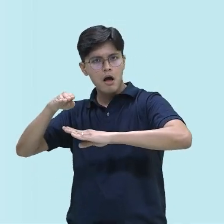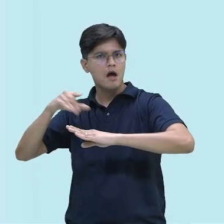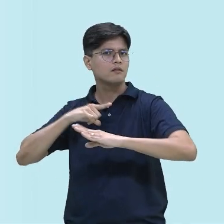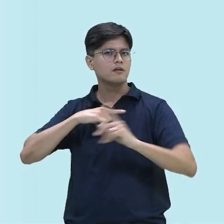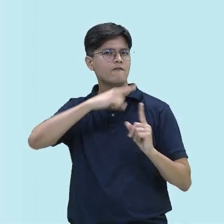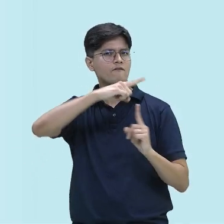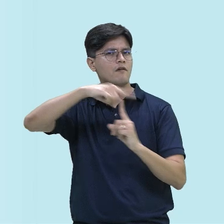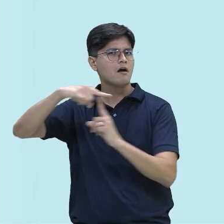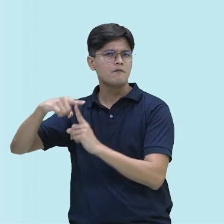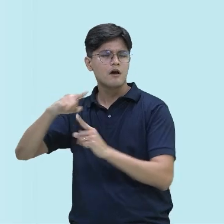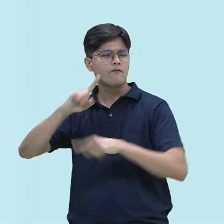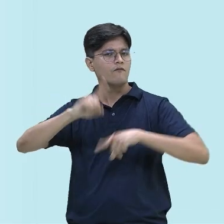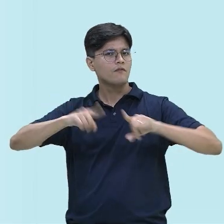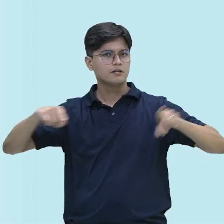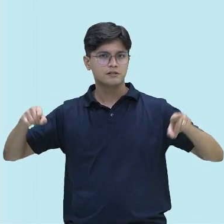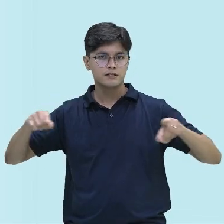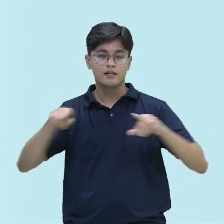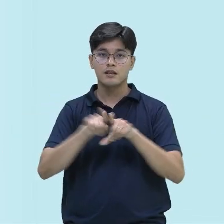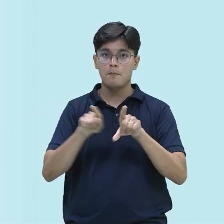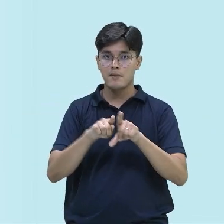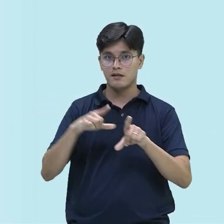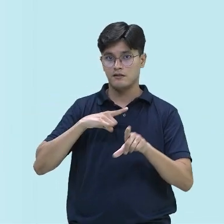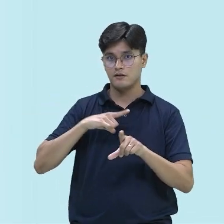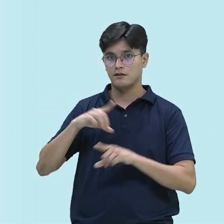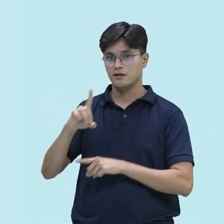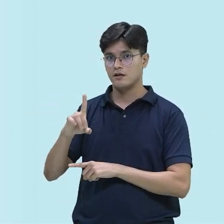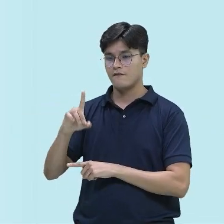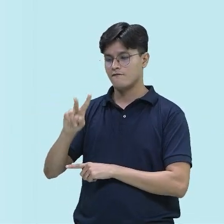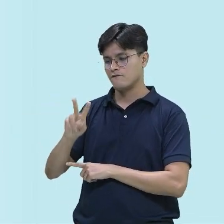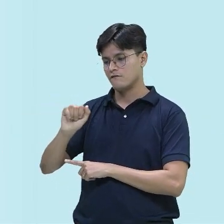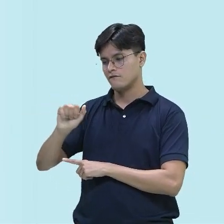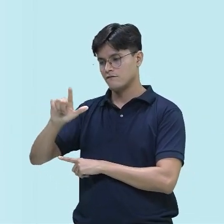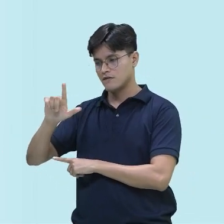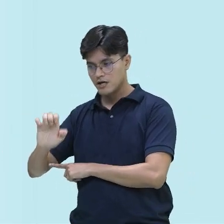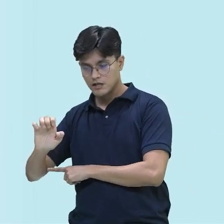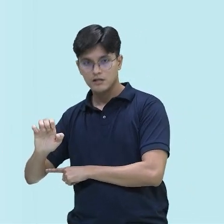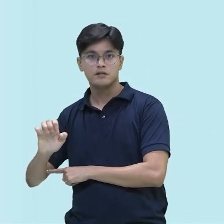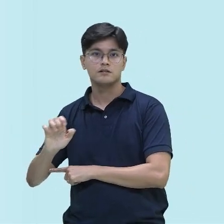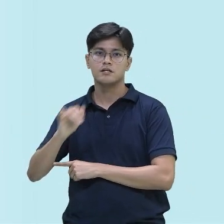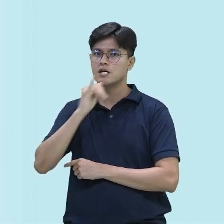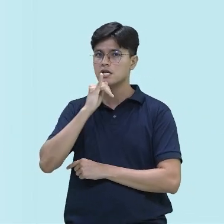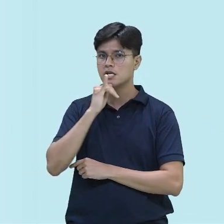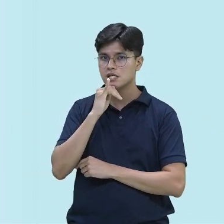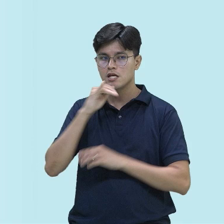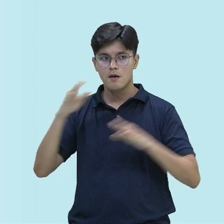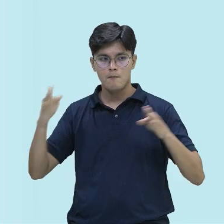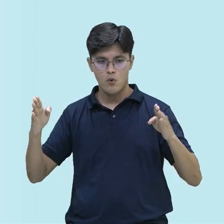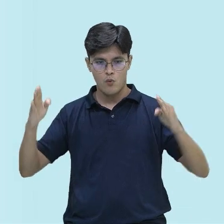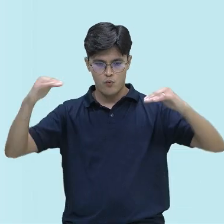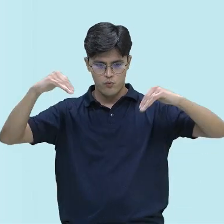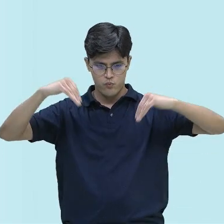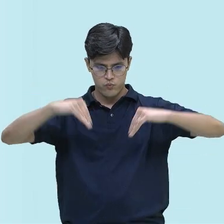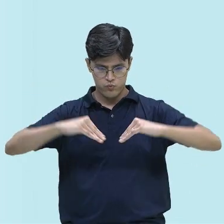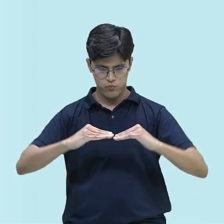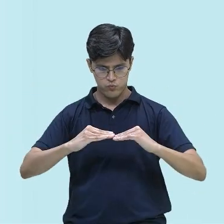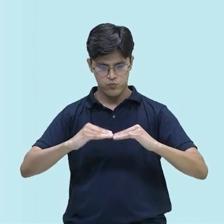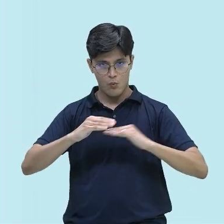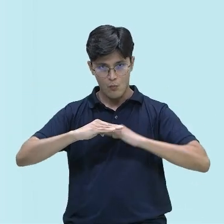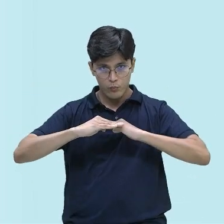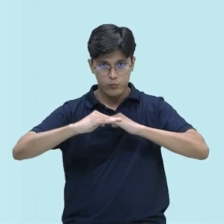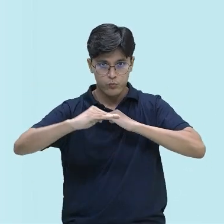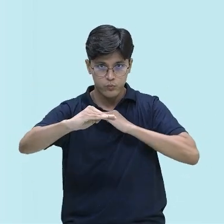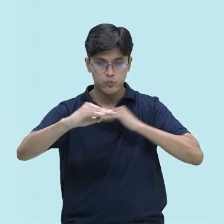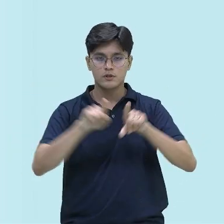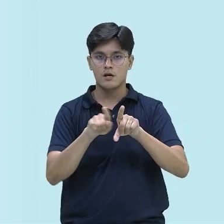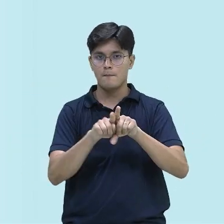O vale, que é uma depressão alongada entre elevações do relevo. Os morros são pequenas elevações do relevo